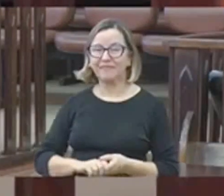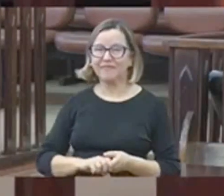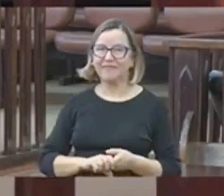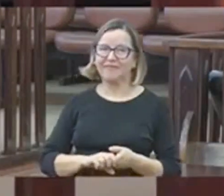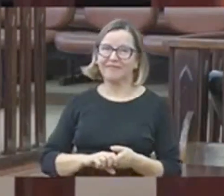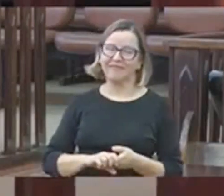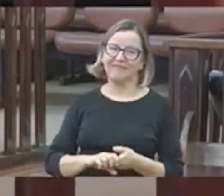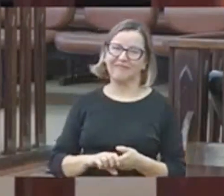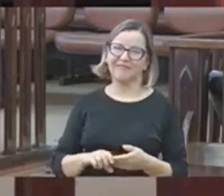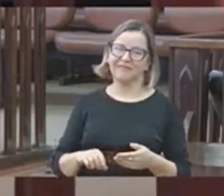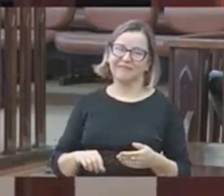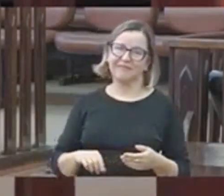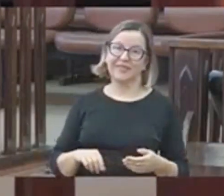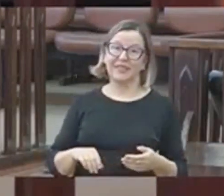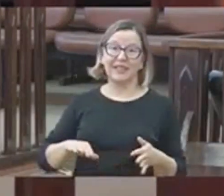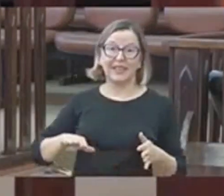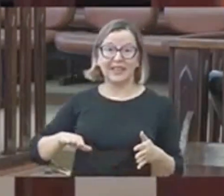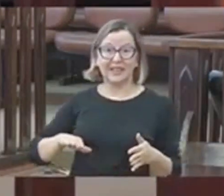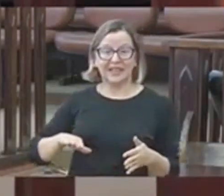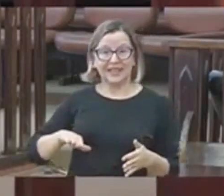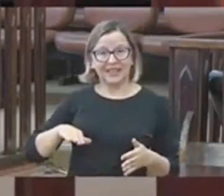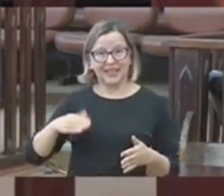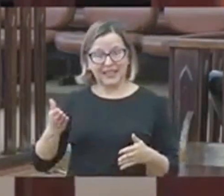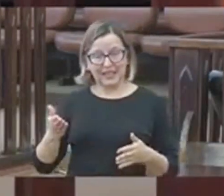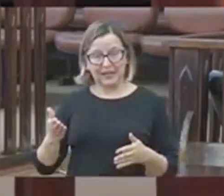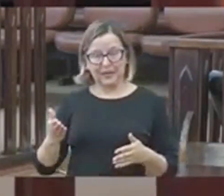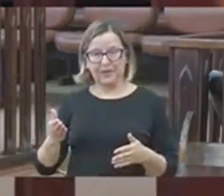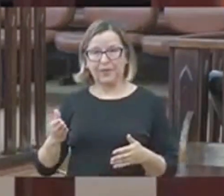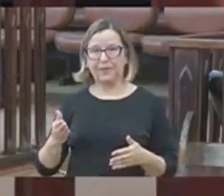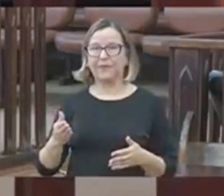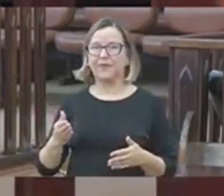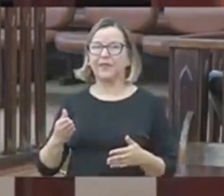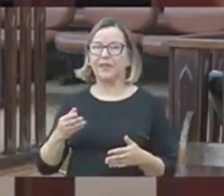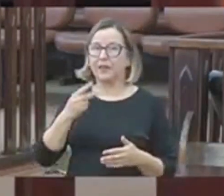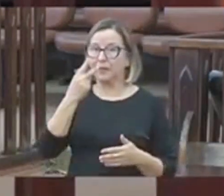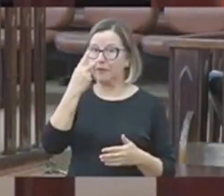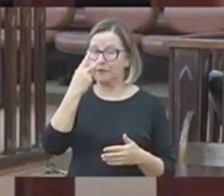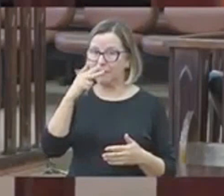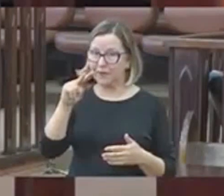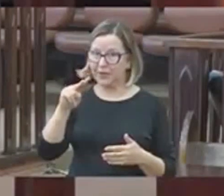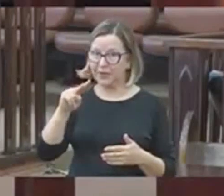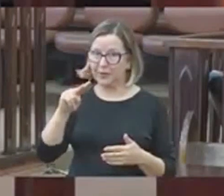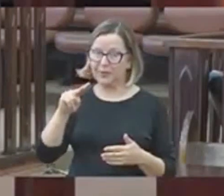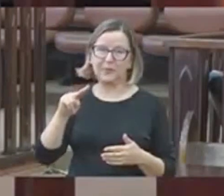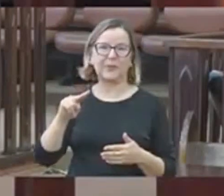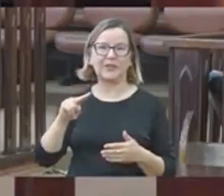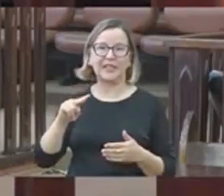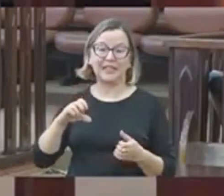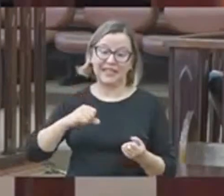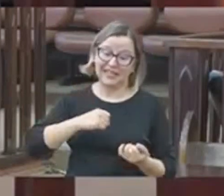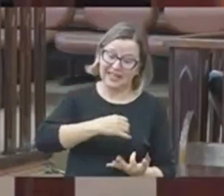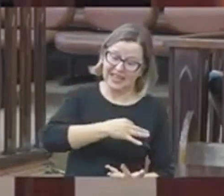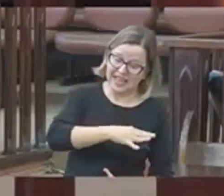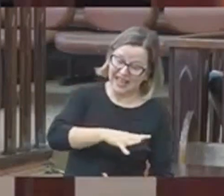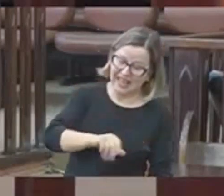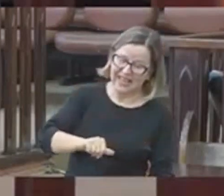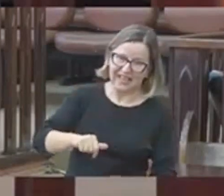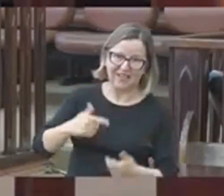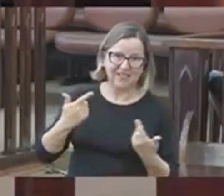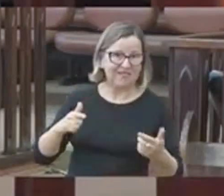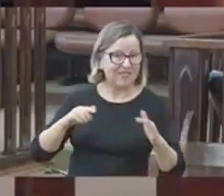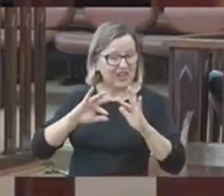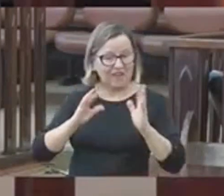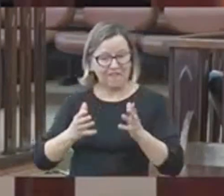da, entre aspas, terra sem forma e vazia. Deus, em sua sabedoria e poder,